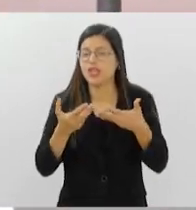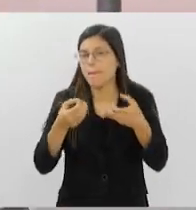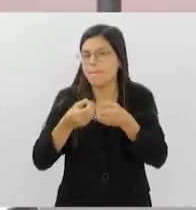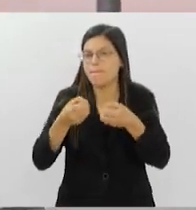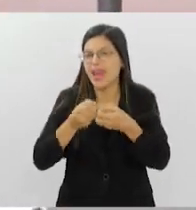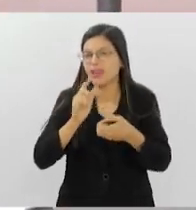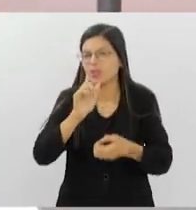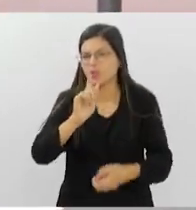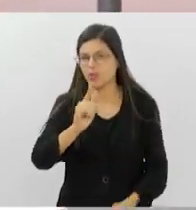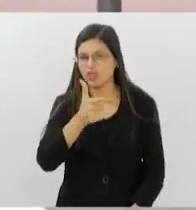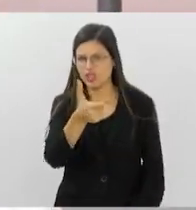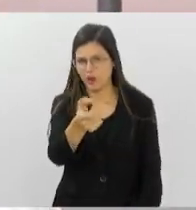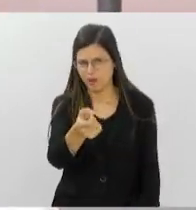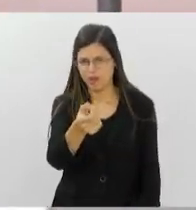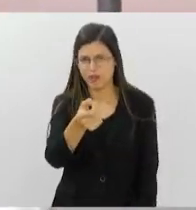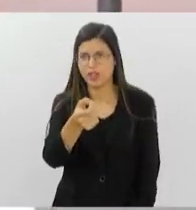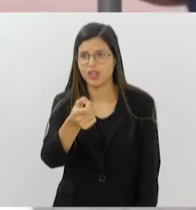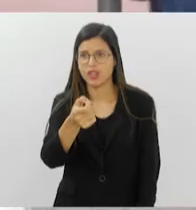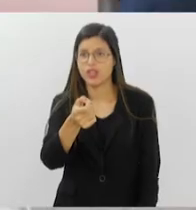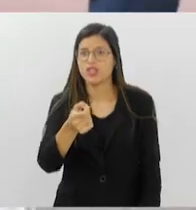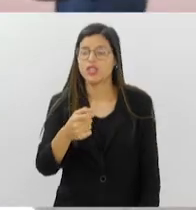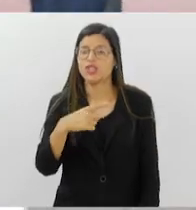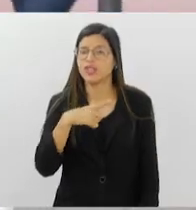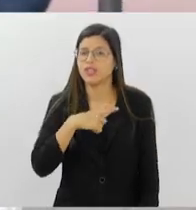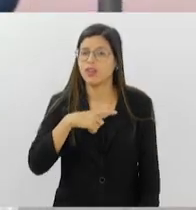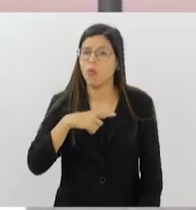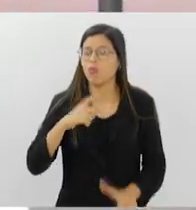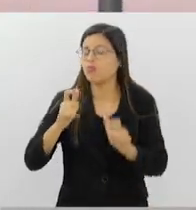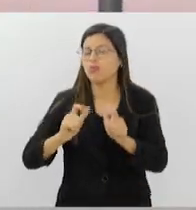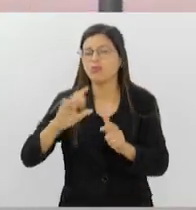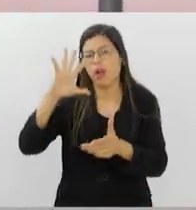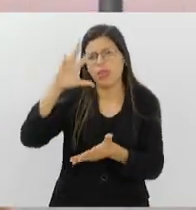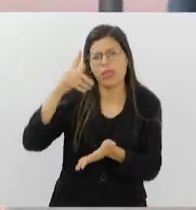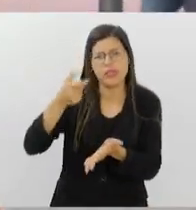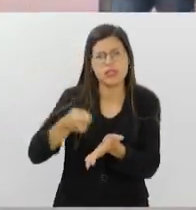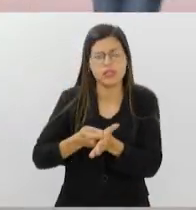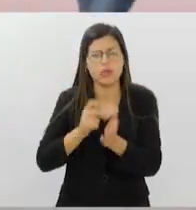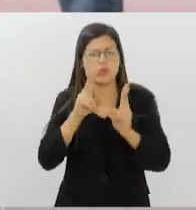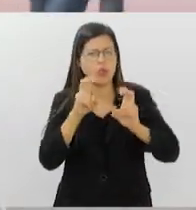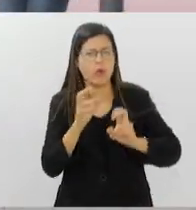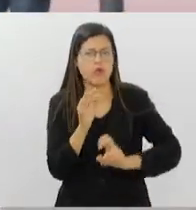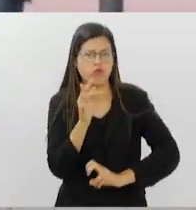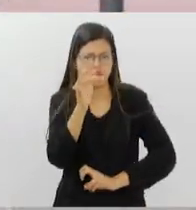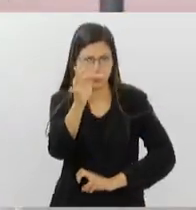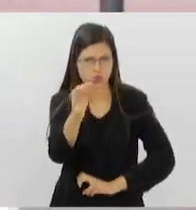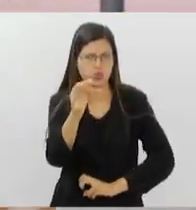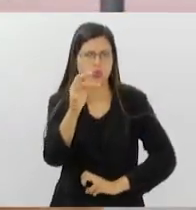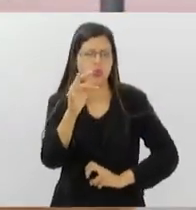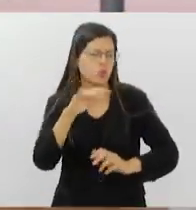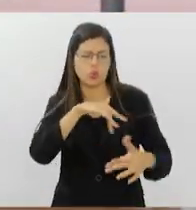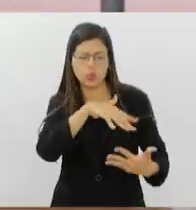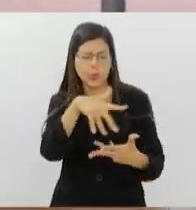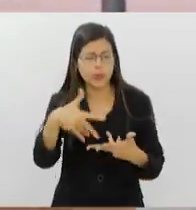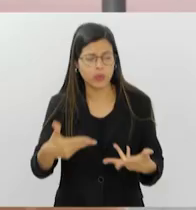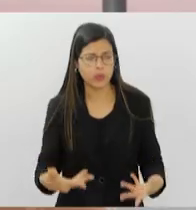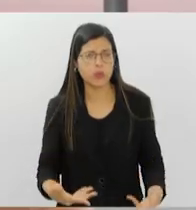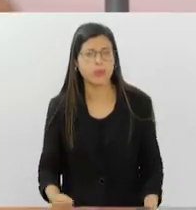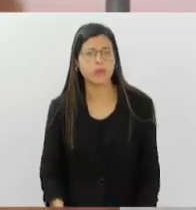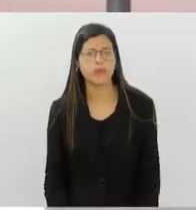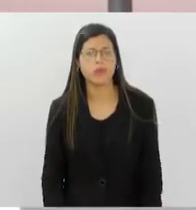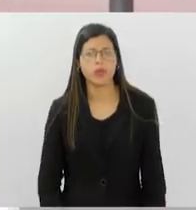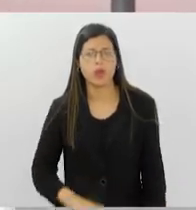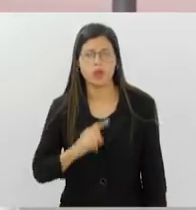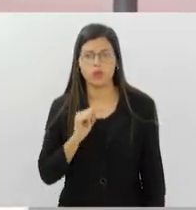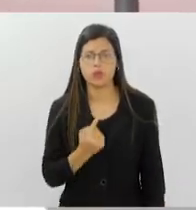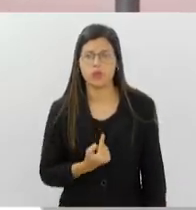G20 vai ser um Palco no qual serão tomadas as decisões sobre o futuro próximo da humanidade eh nós estamos